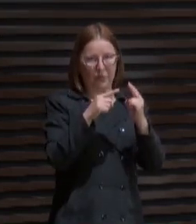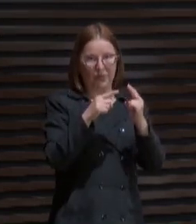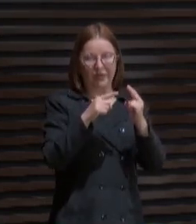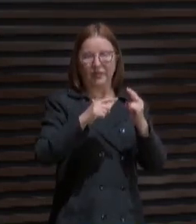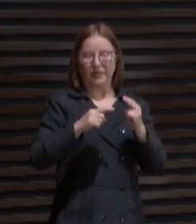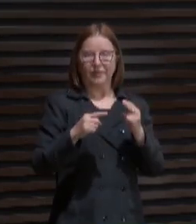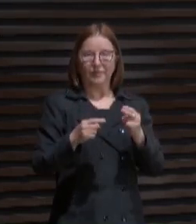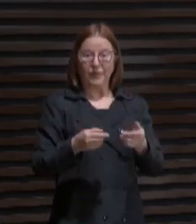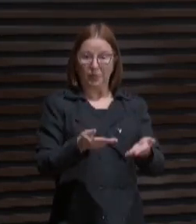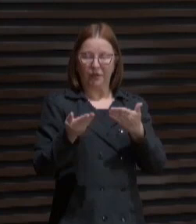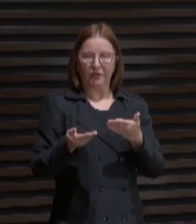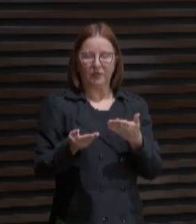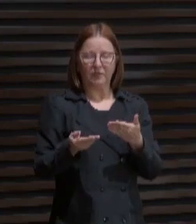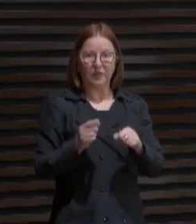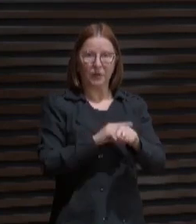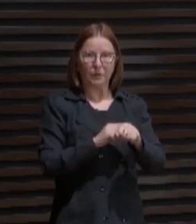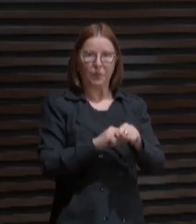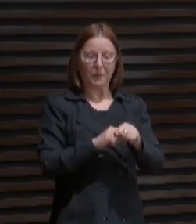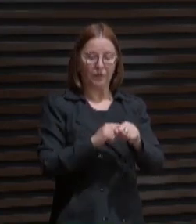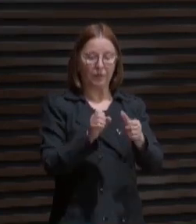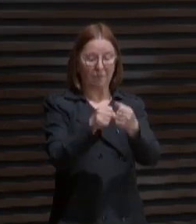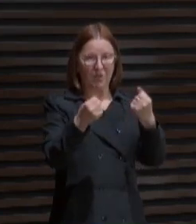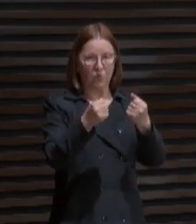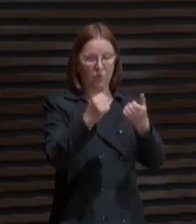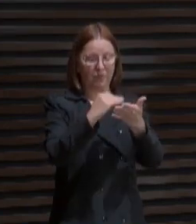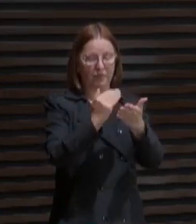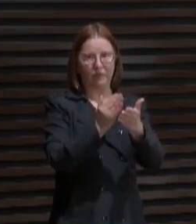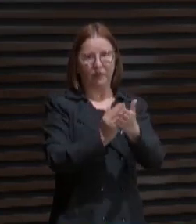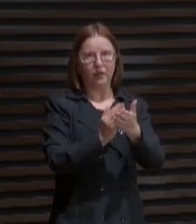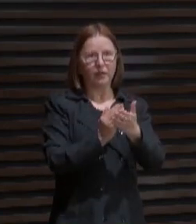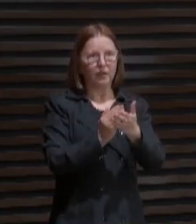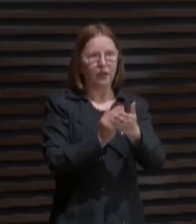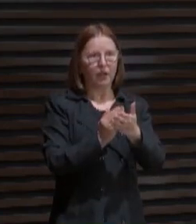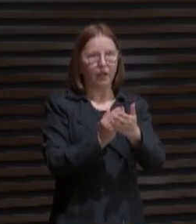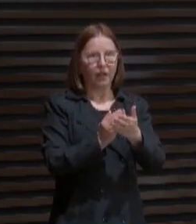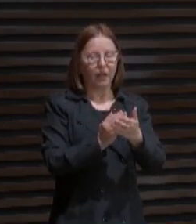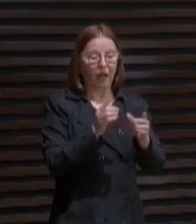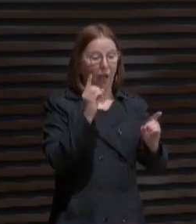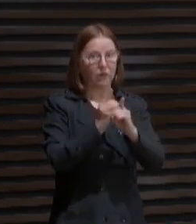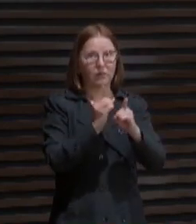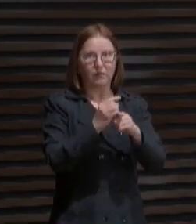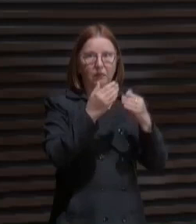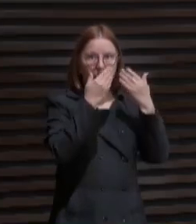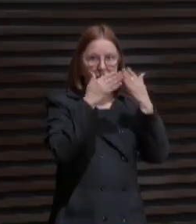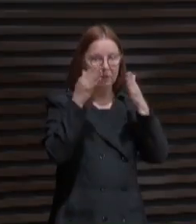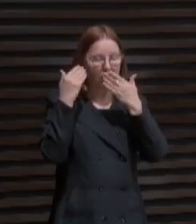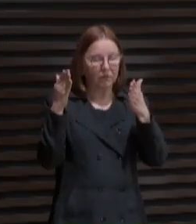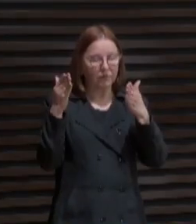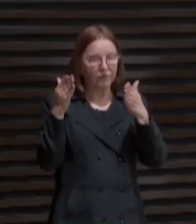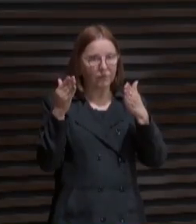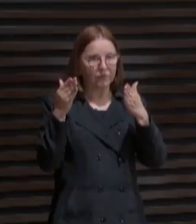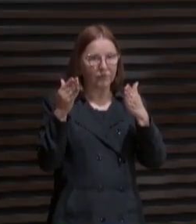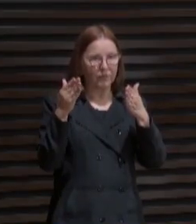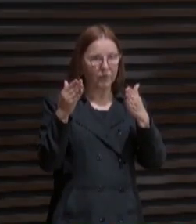no partir do pão, abrem-se os olhos. Esses discípulos que vinham com as mesmas reações